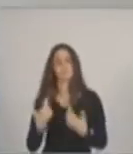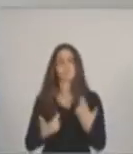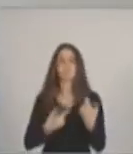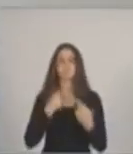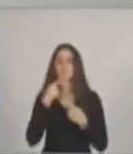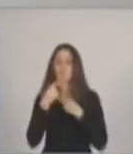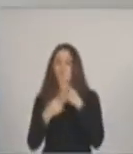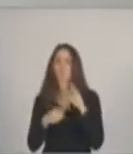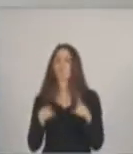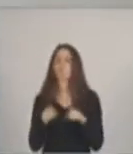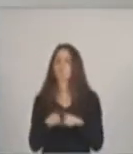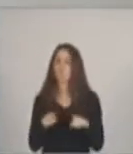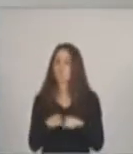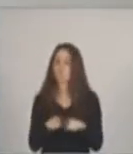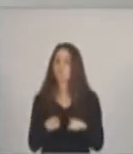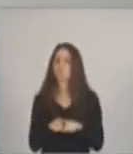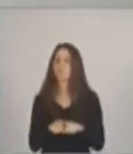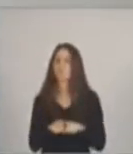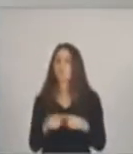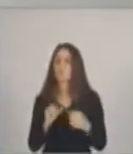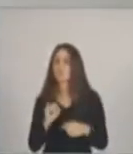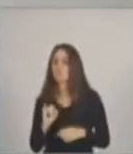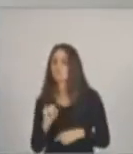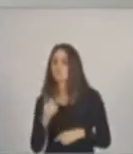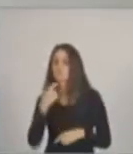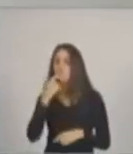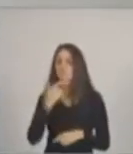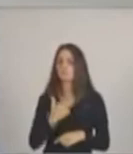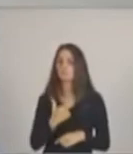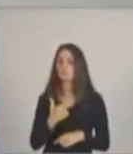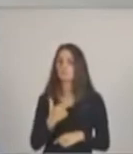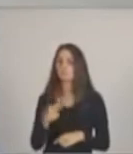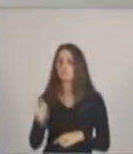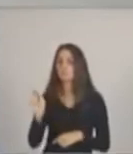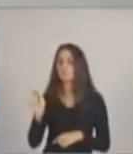dúvidas se